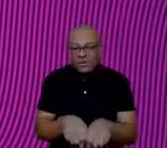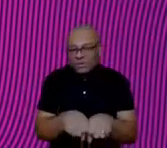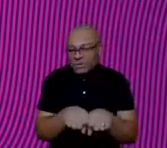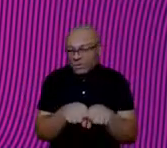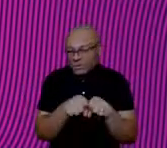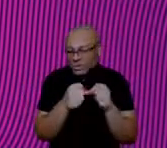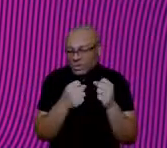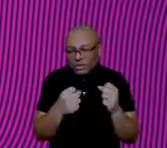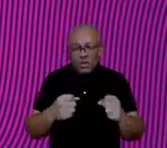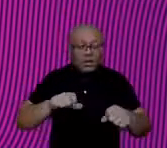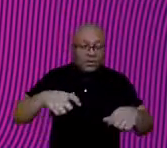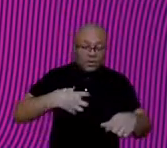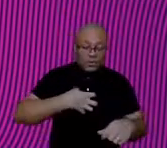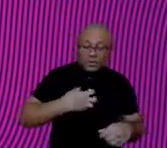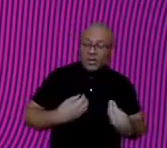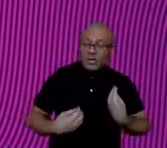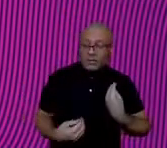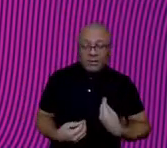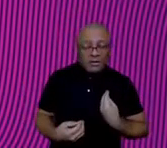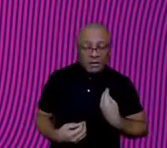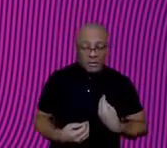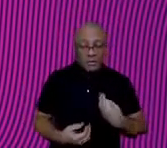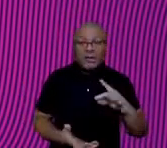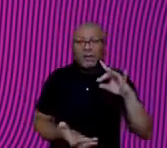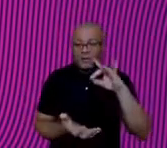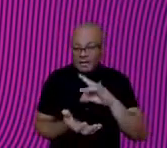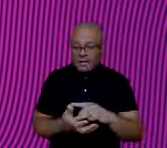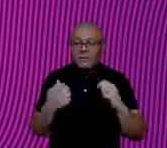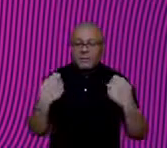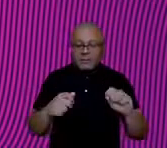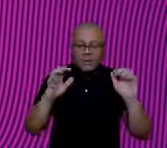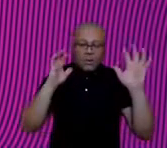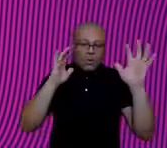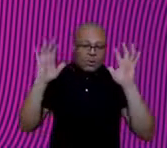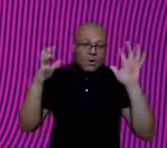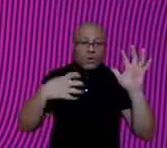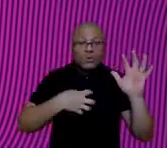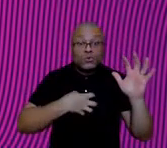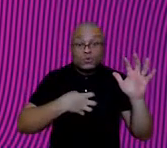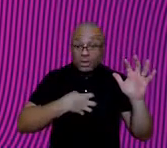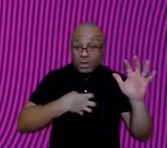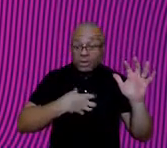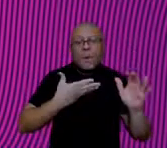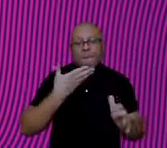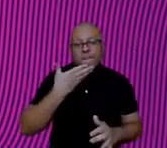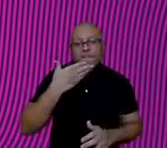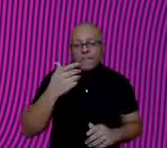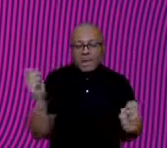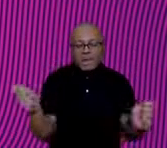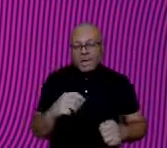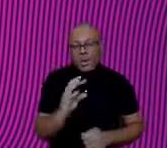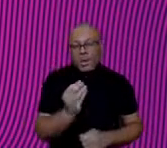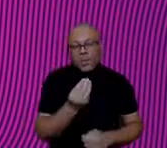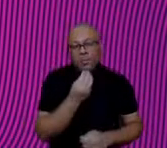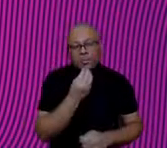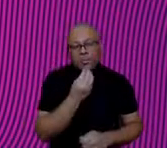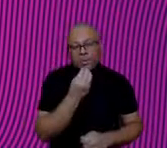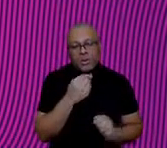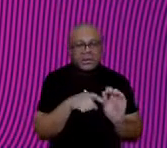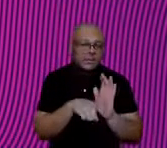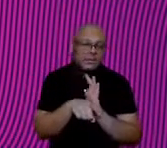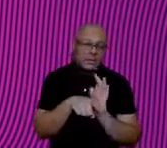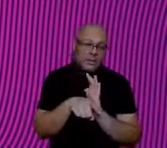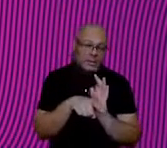deles. Eu acho que realmente a gente tem que pensar alguma forma de potencializar, né, essa pesquisa para que isso